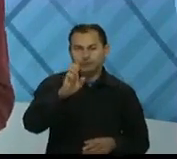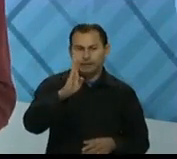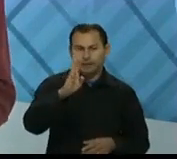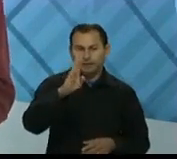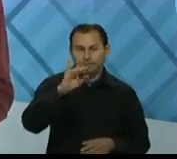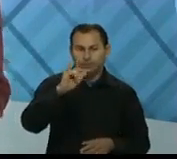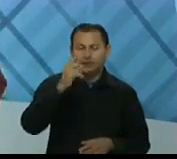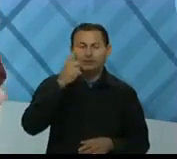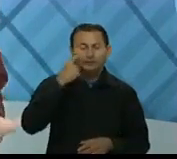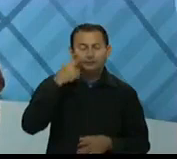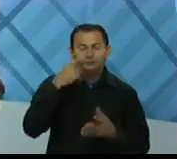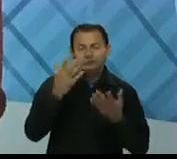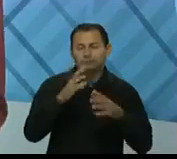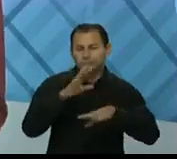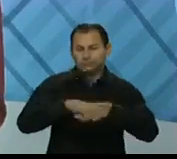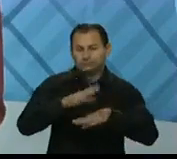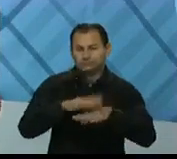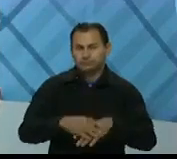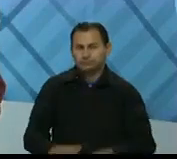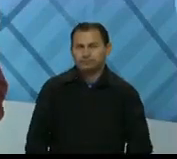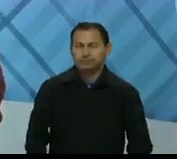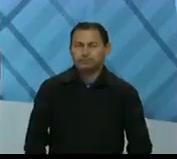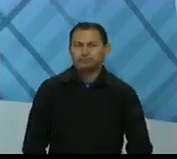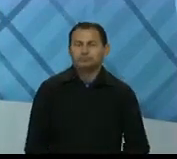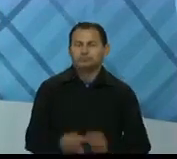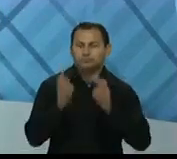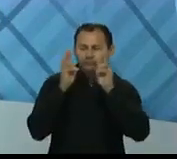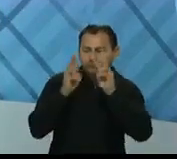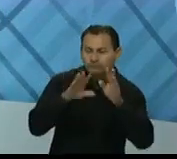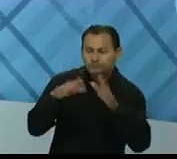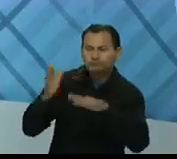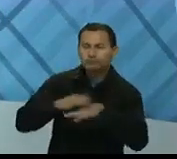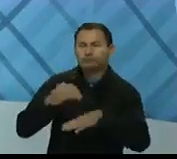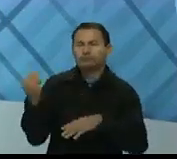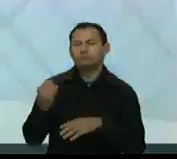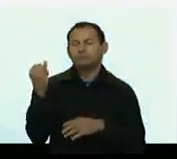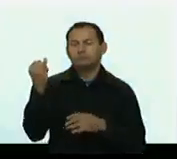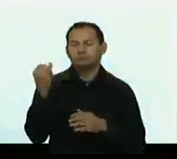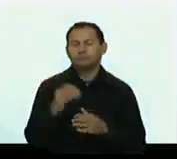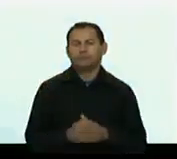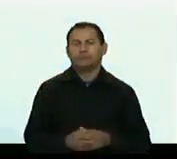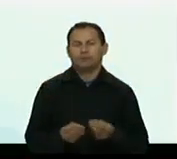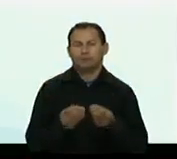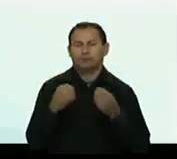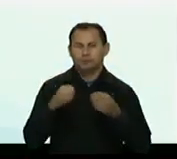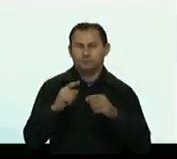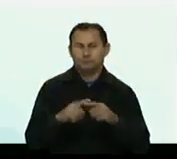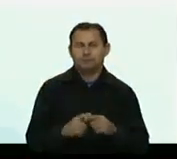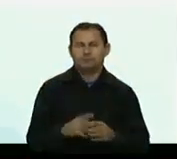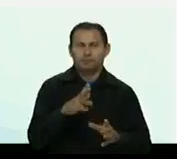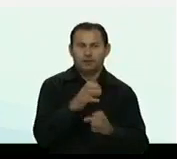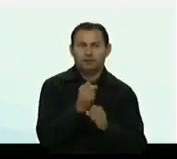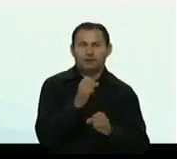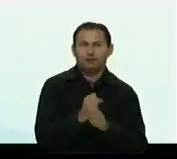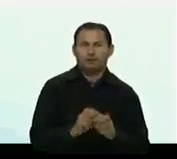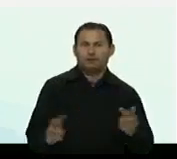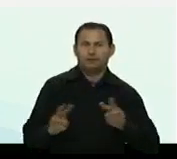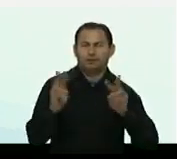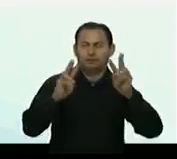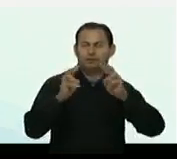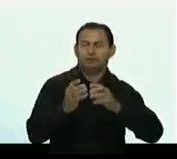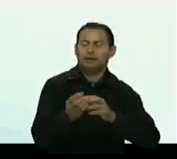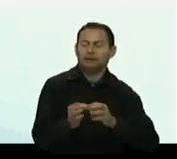analisar aquela situação matematicamente. Vamos ver o que é mais necessário para resolver essa situação. Calcular os valores